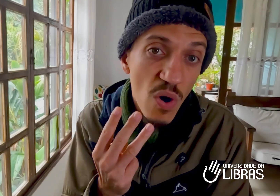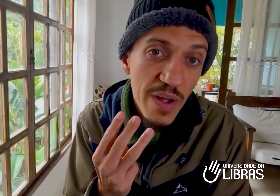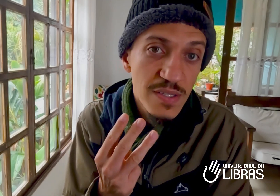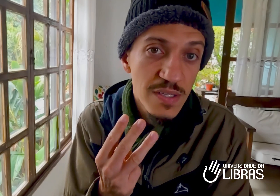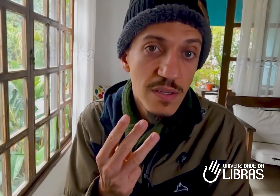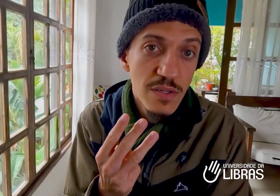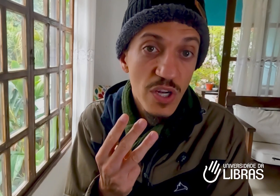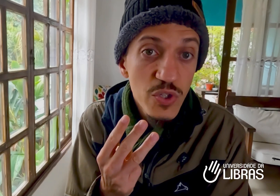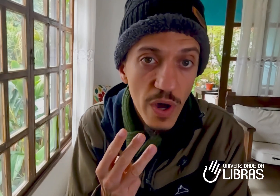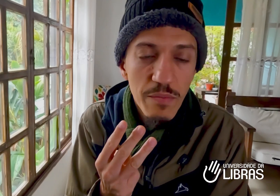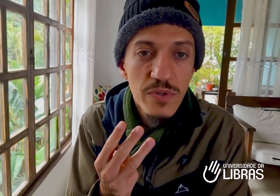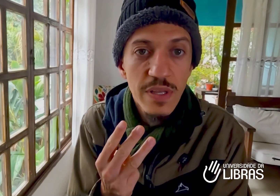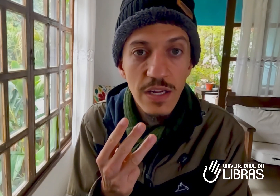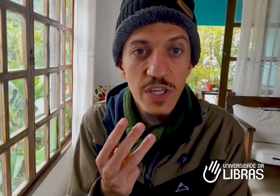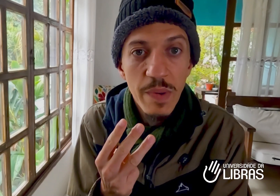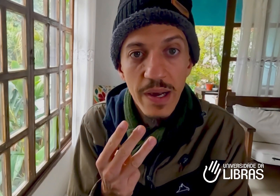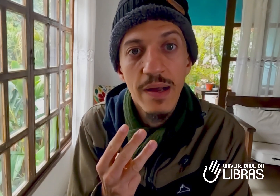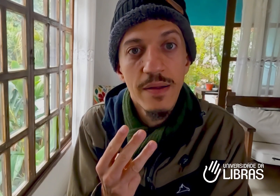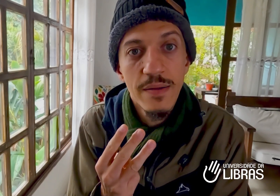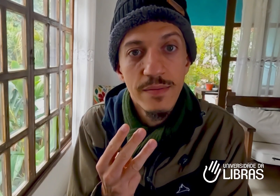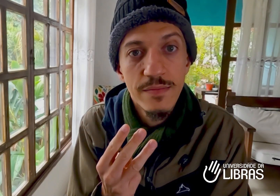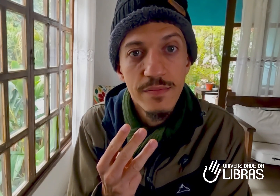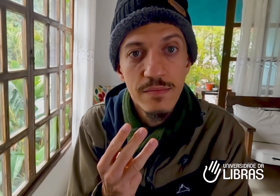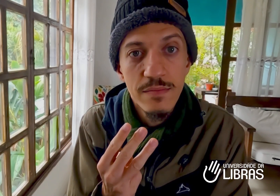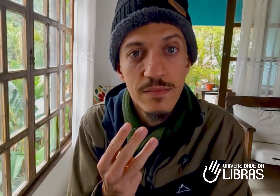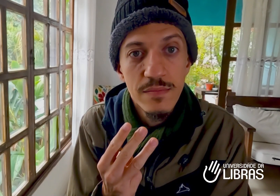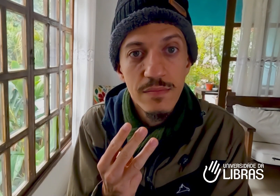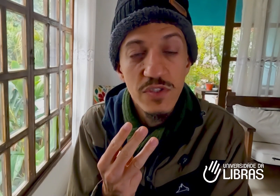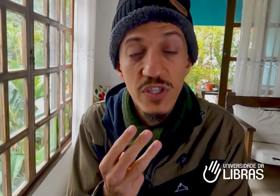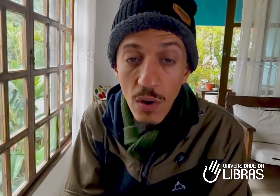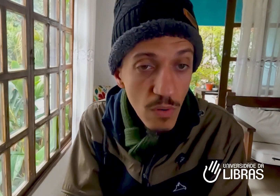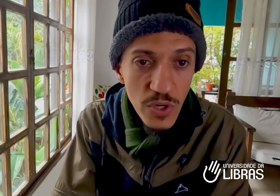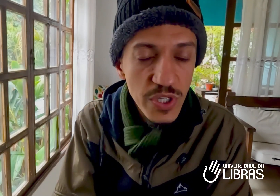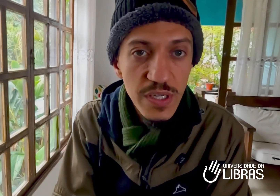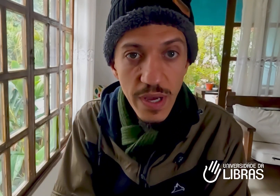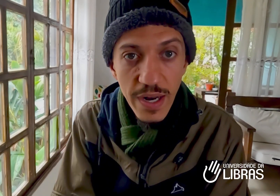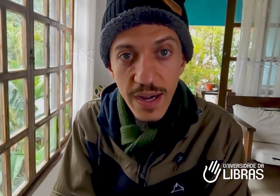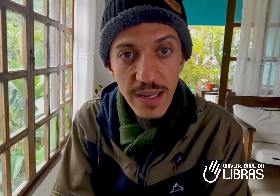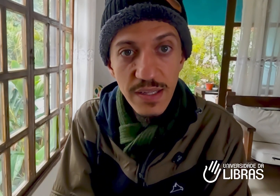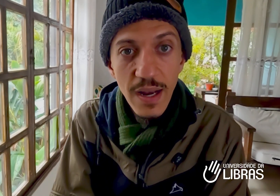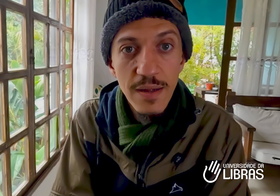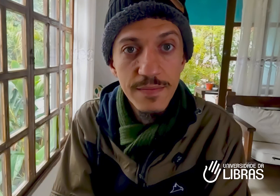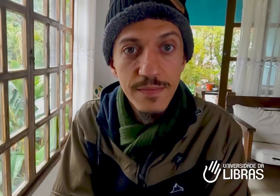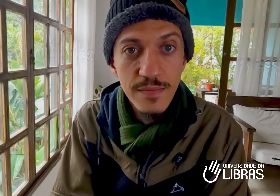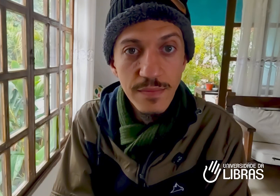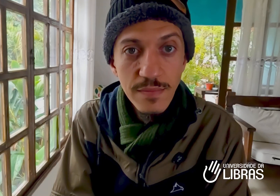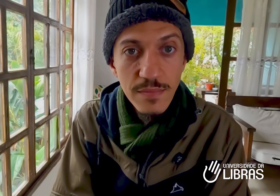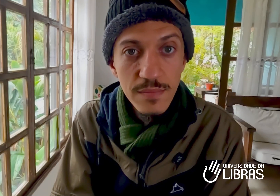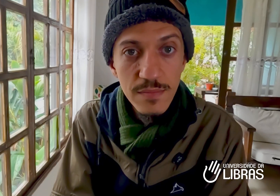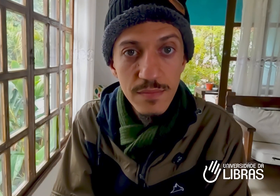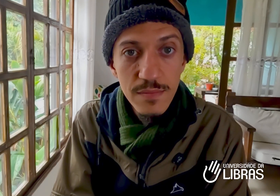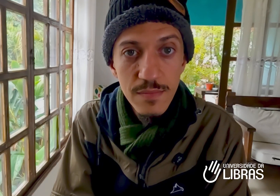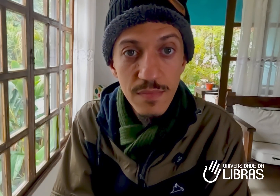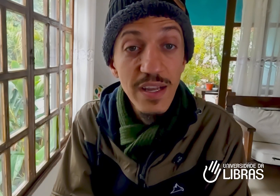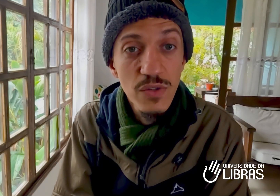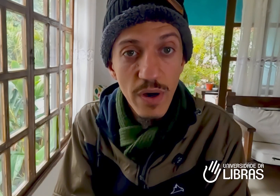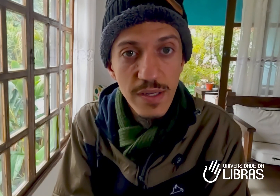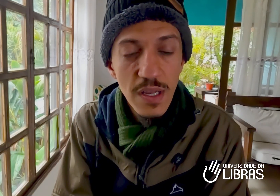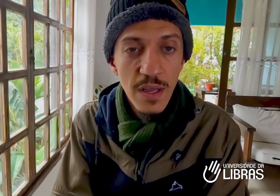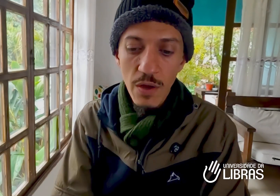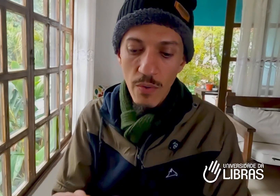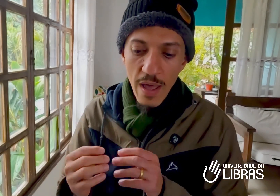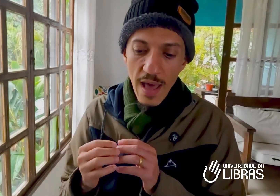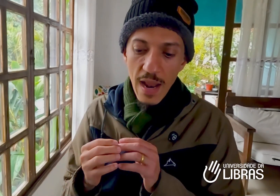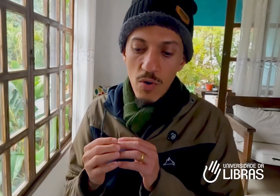3 horas só de ônibus que ela tinha que pegar. De tão longe que isso era da casa dela. 3